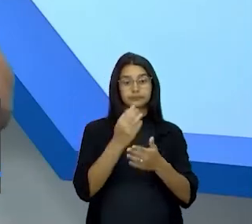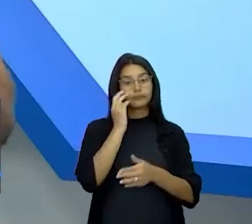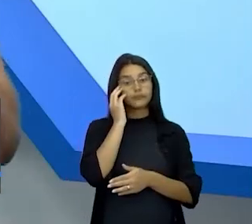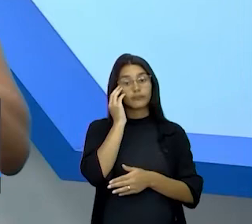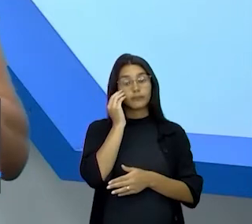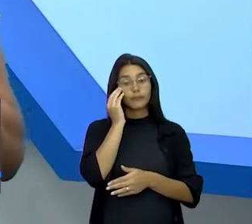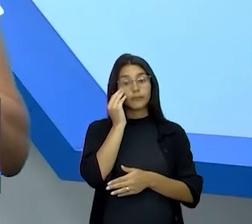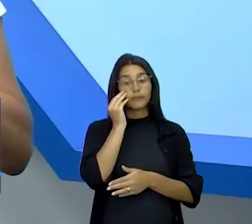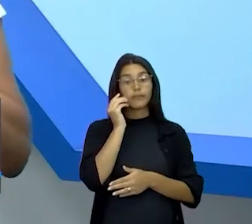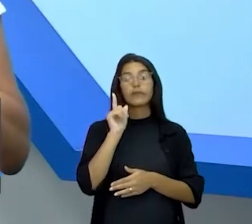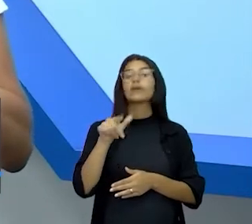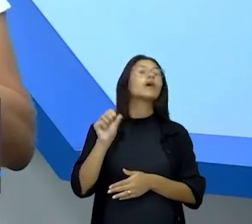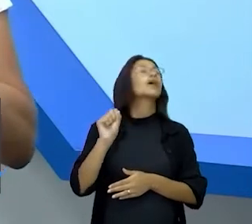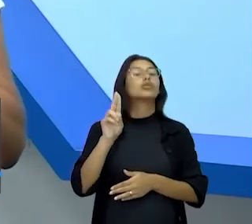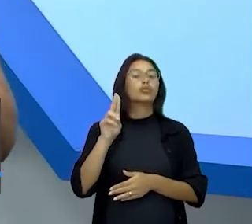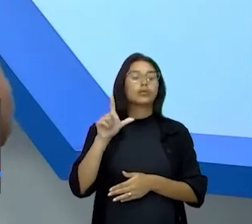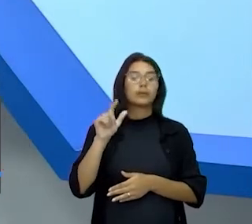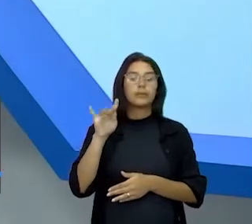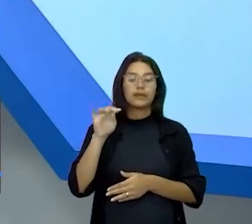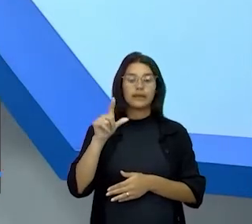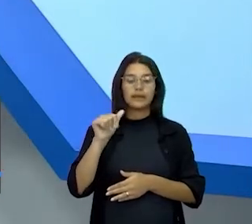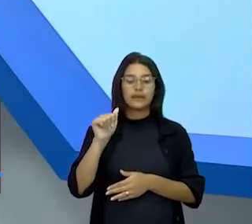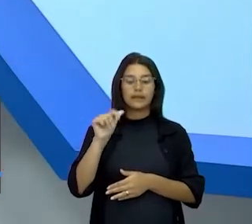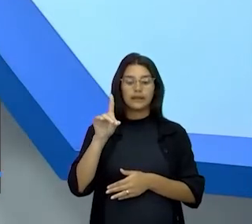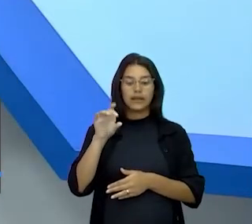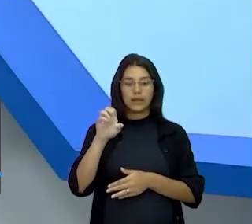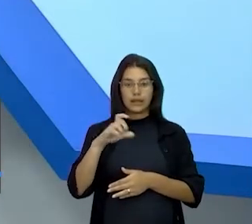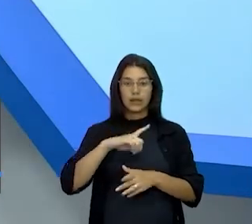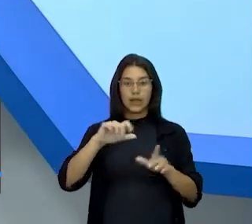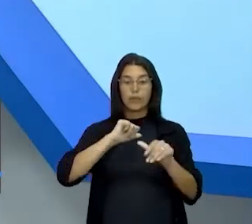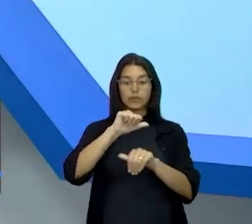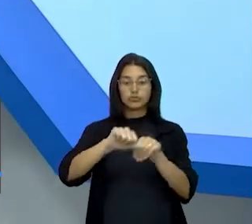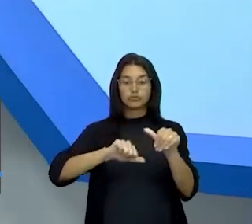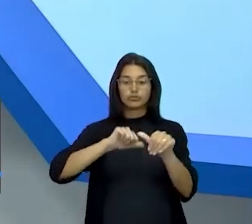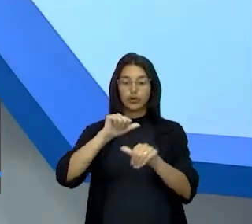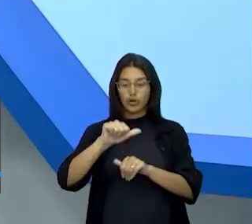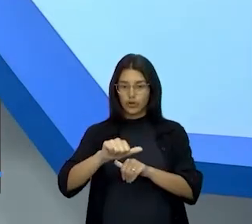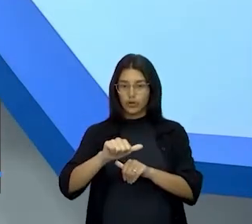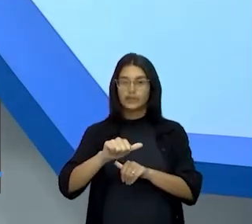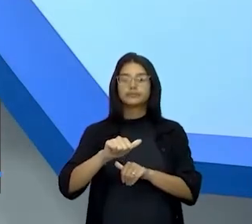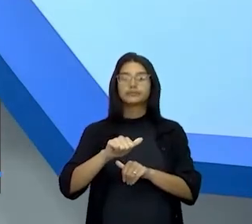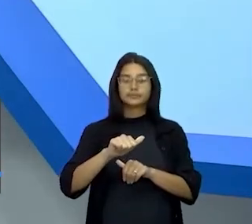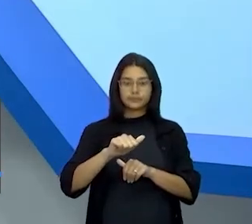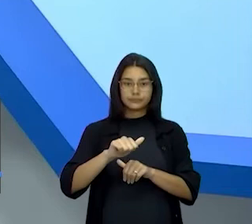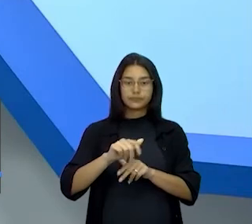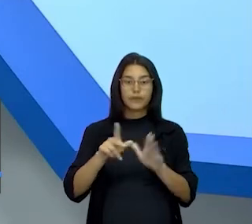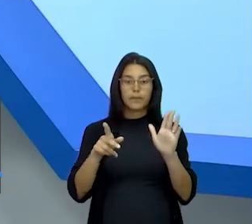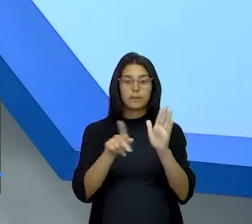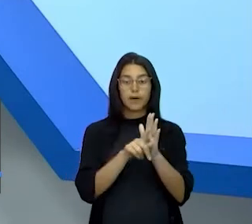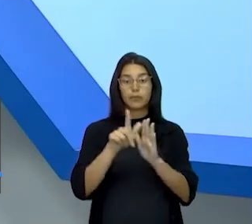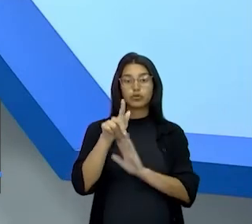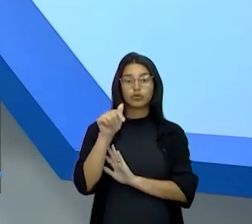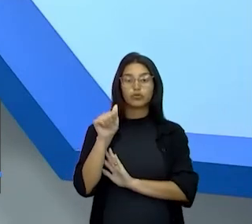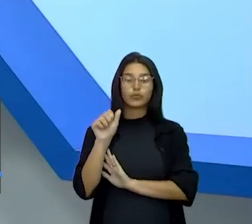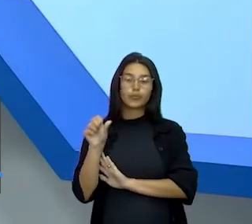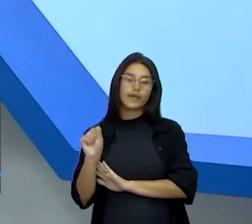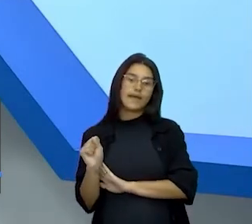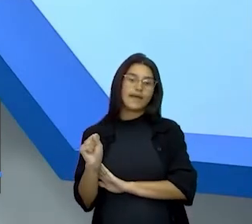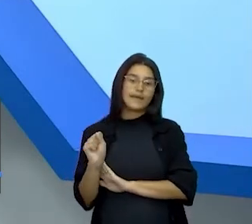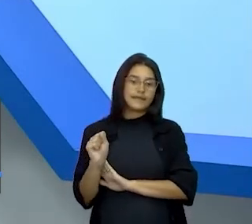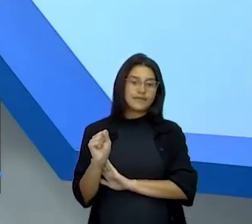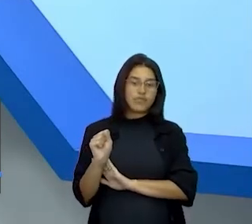a solubilidade. Então você tem uma modificação na solubilidade do gás. Que